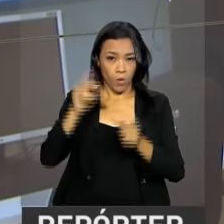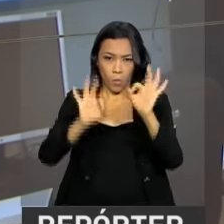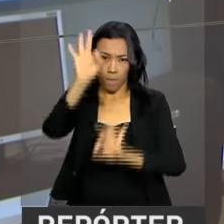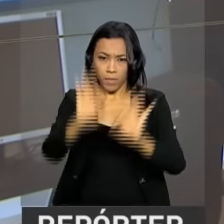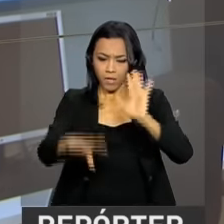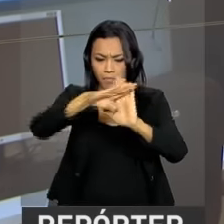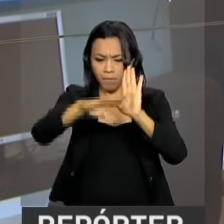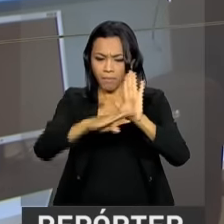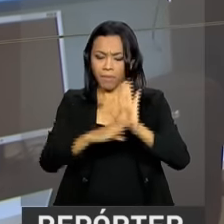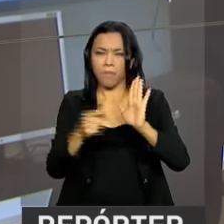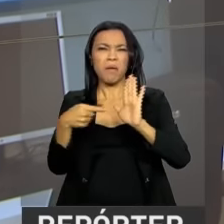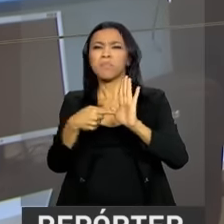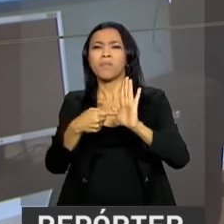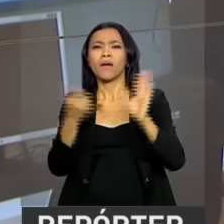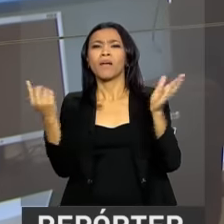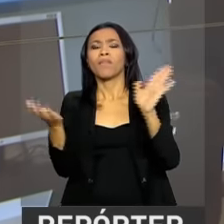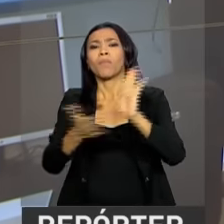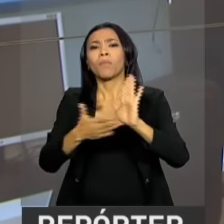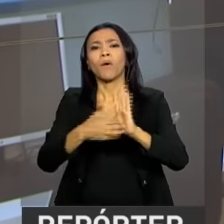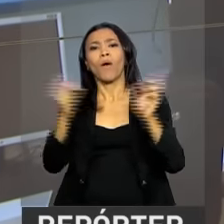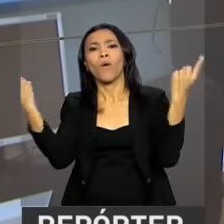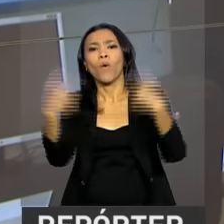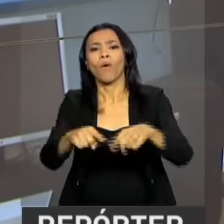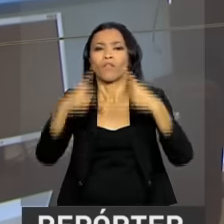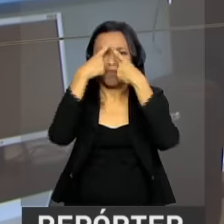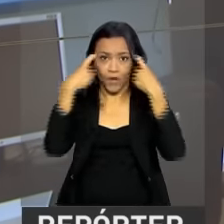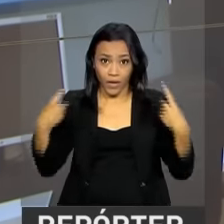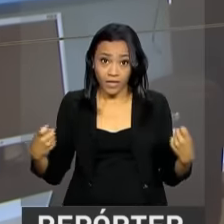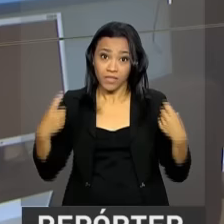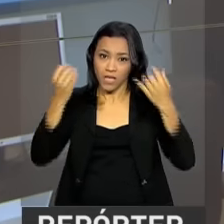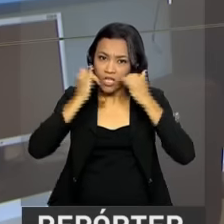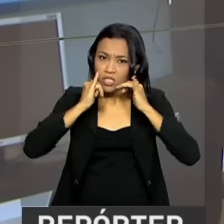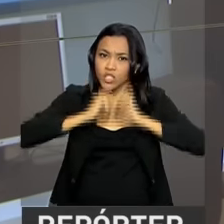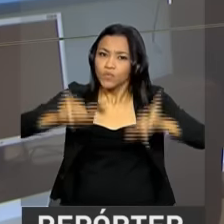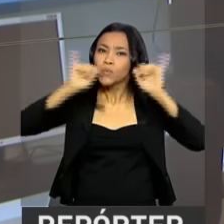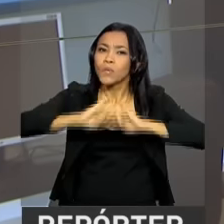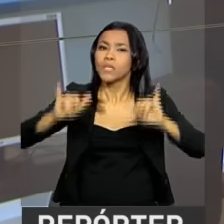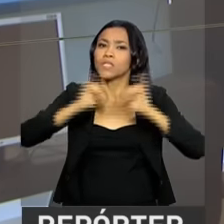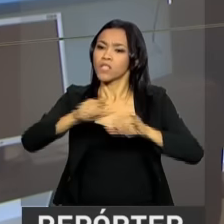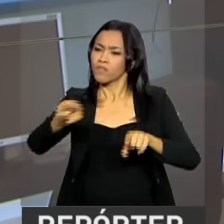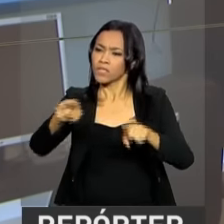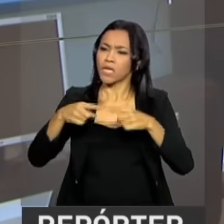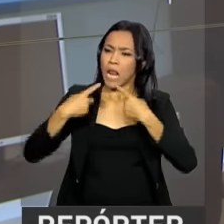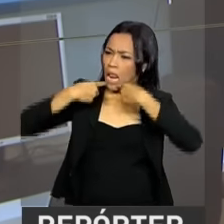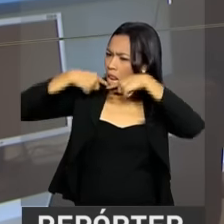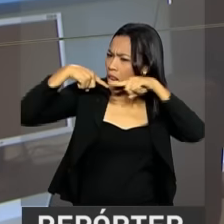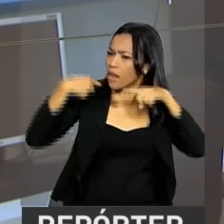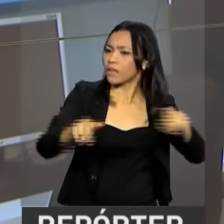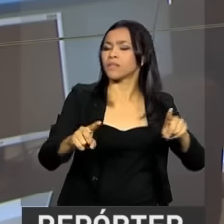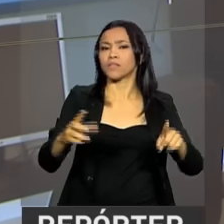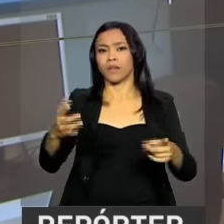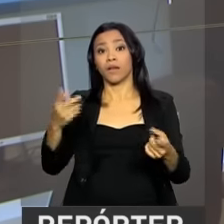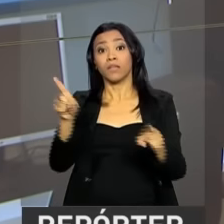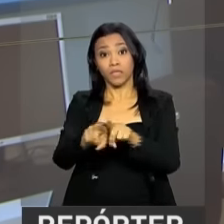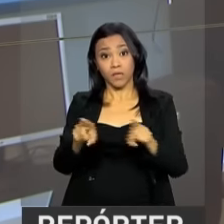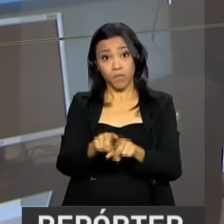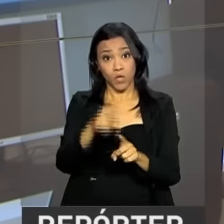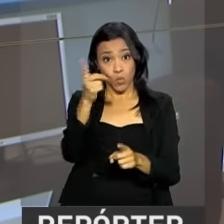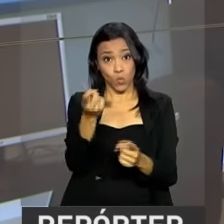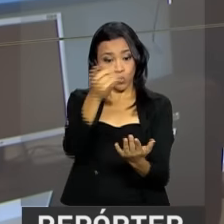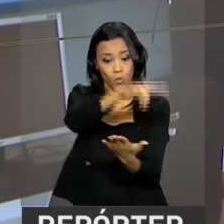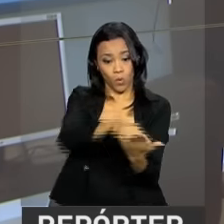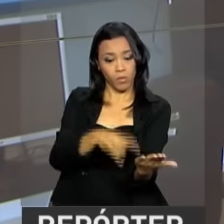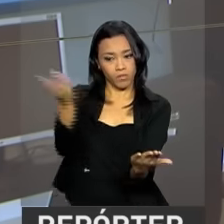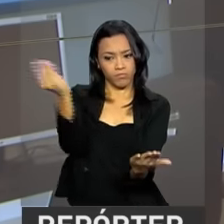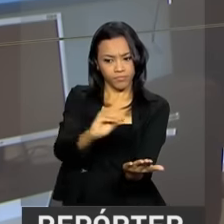a violência contra a mulher entre as ações campanhas para incentivar as vítimas a denunciarem e um protocolo único de atendimento às